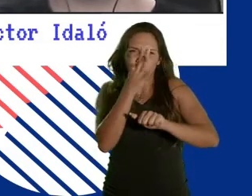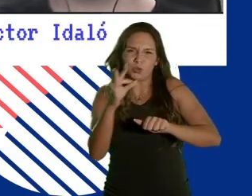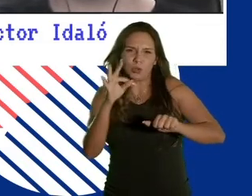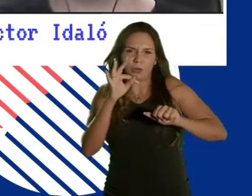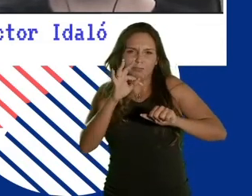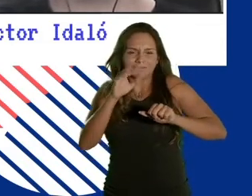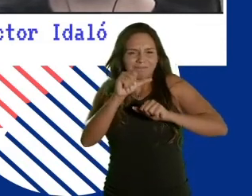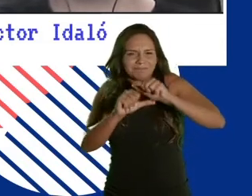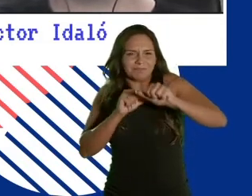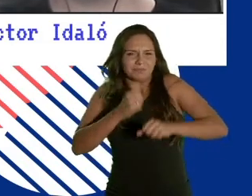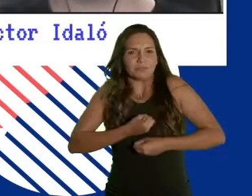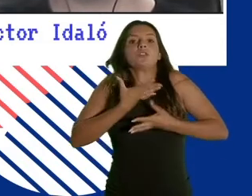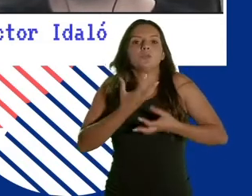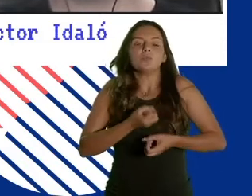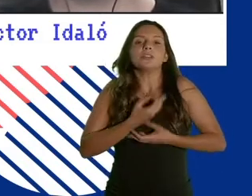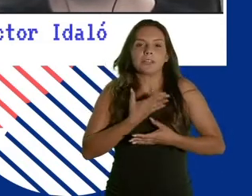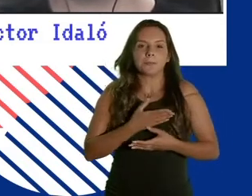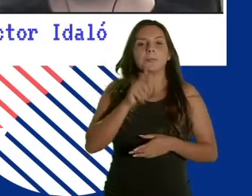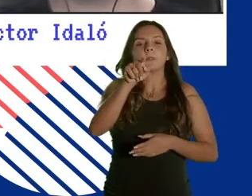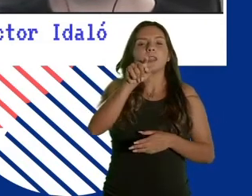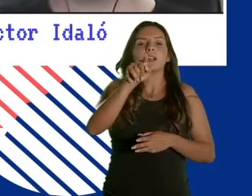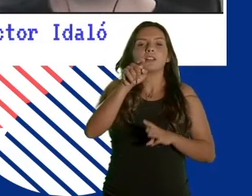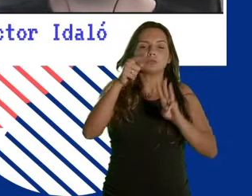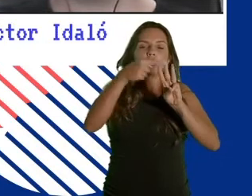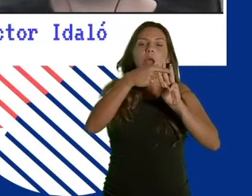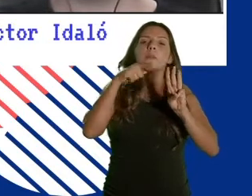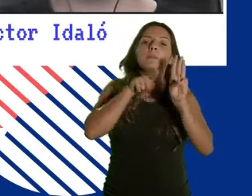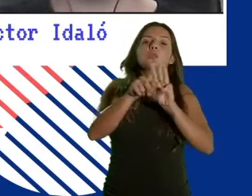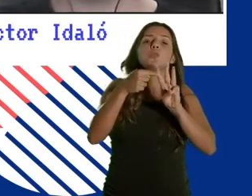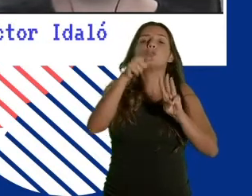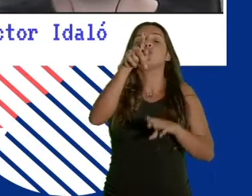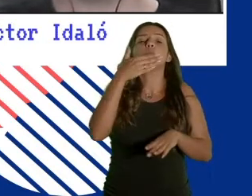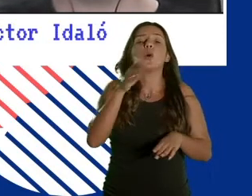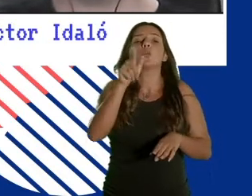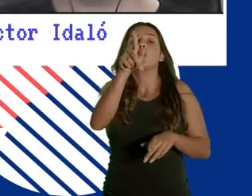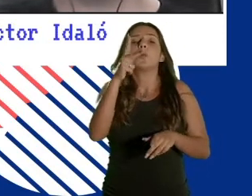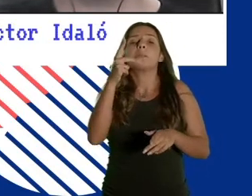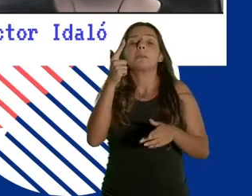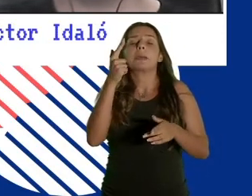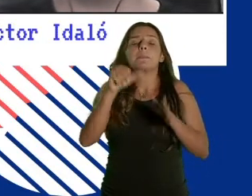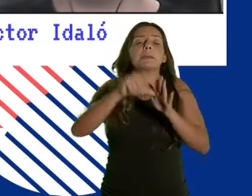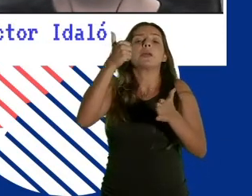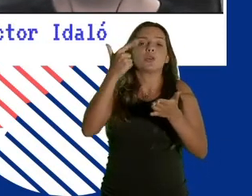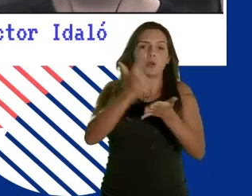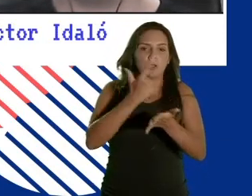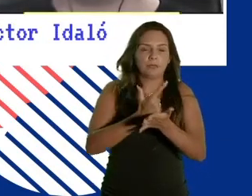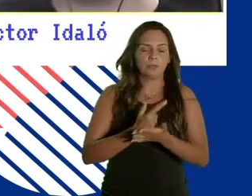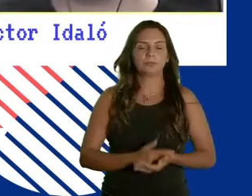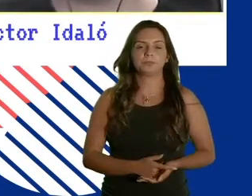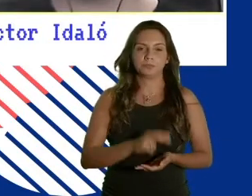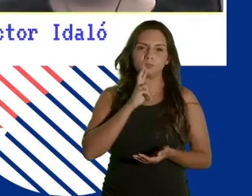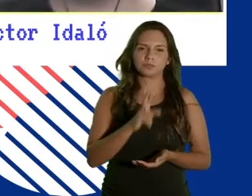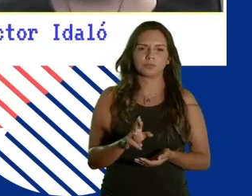poesia. Que maravilha. E você, João Vitor, quando que você publicou o seu primeiro livro? Bem,